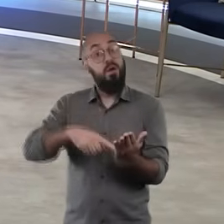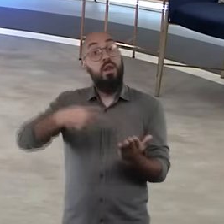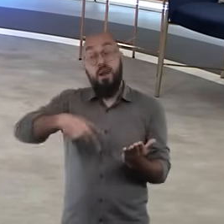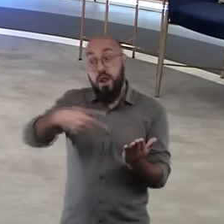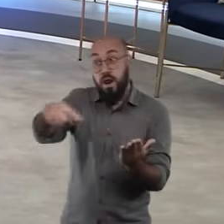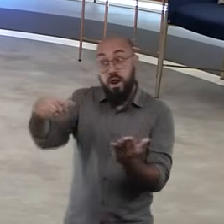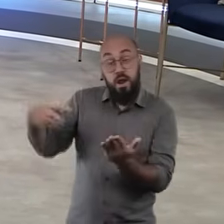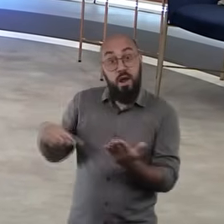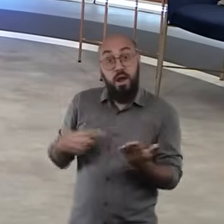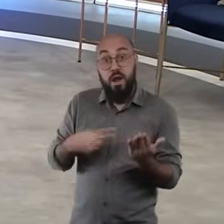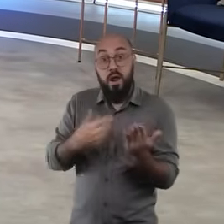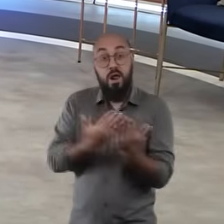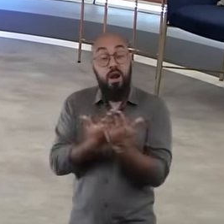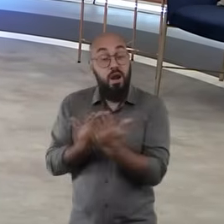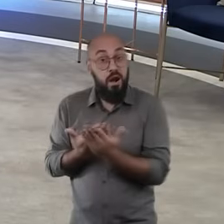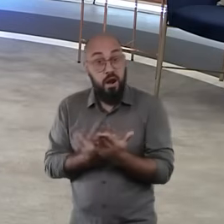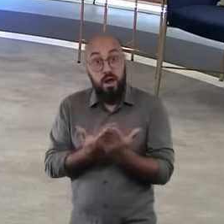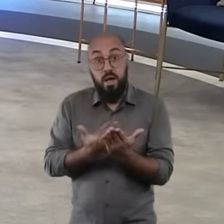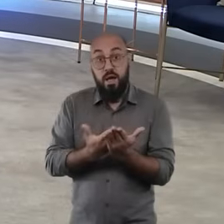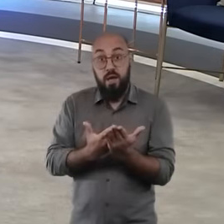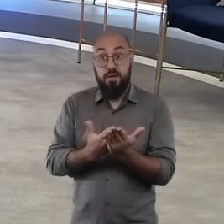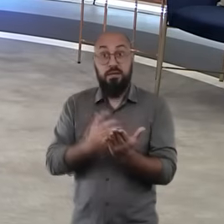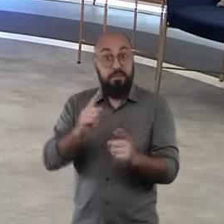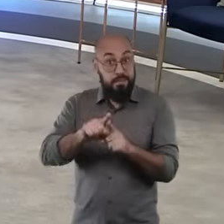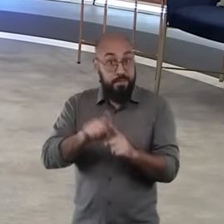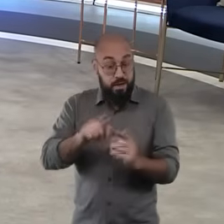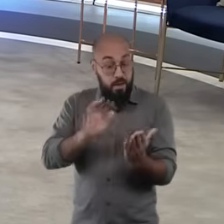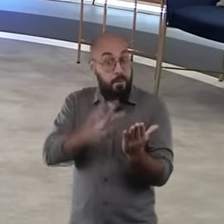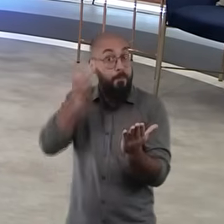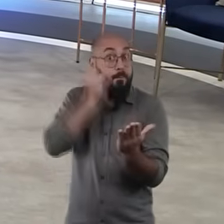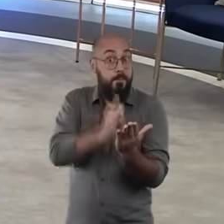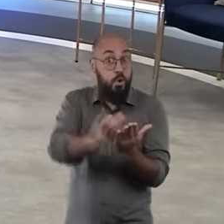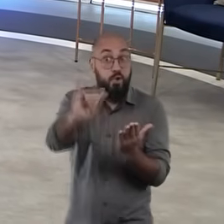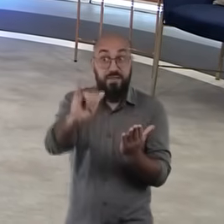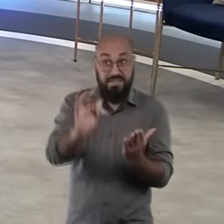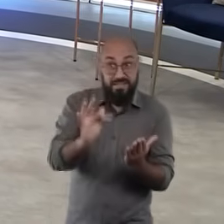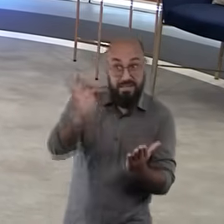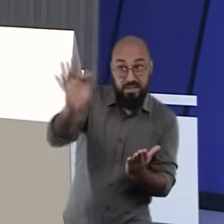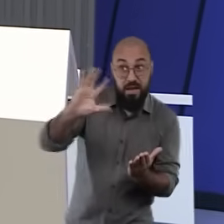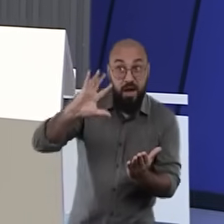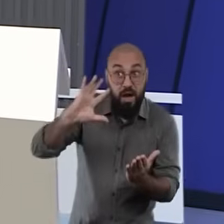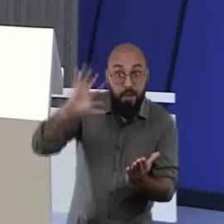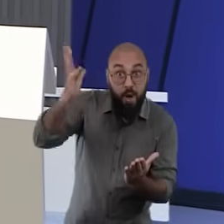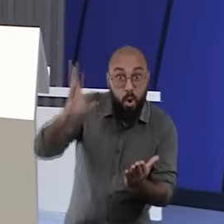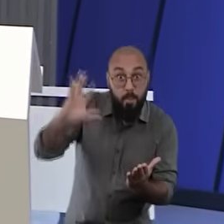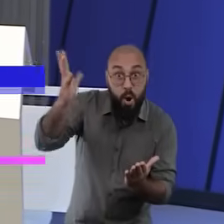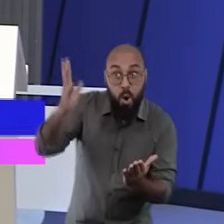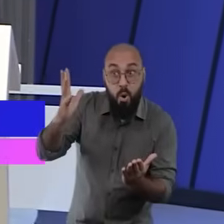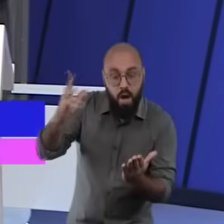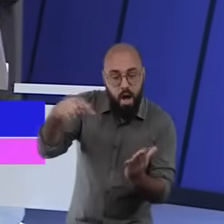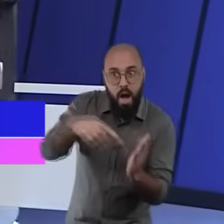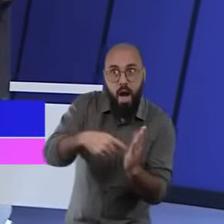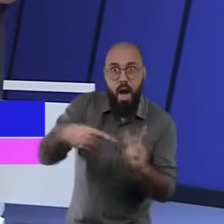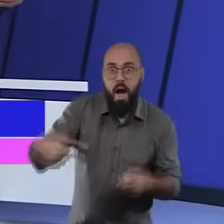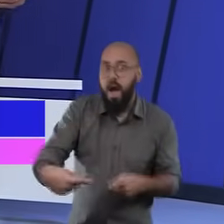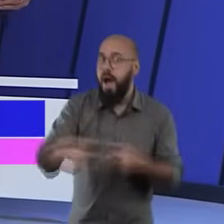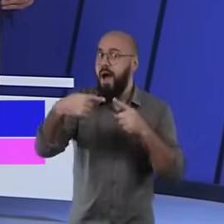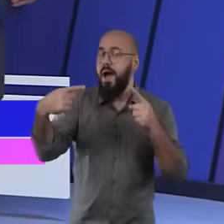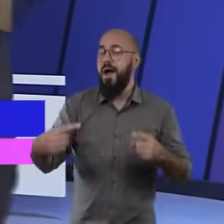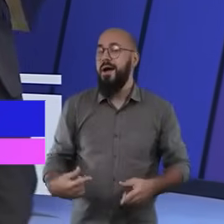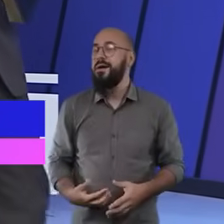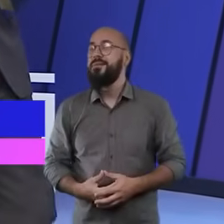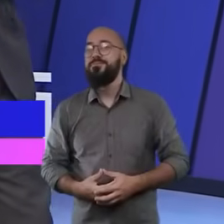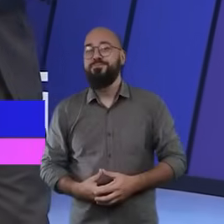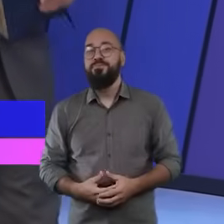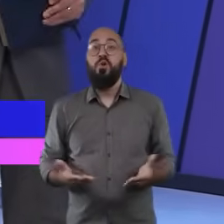discutimos a Bíblia e do futuro porque estudamos as profecias. E hoje vamos estudar